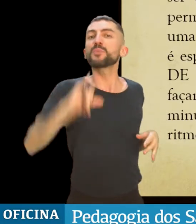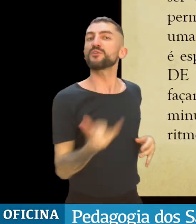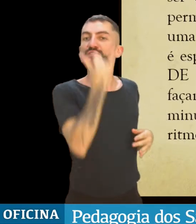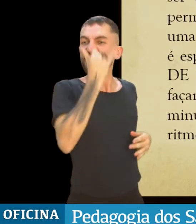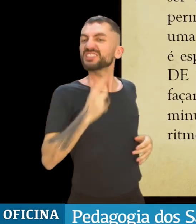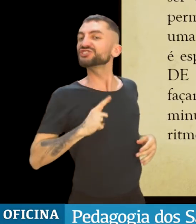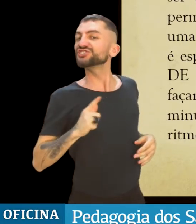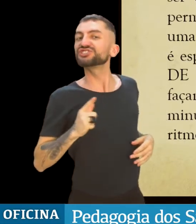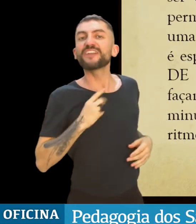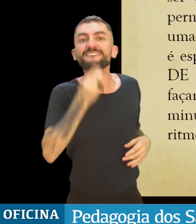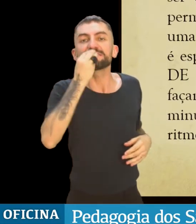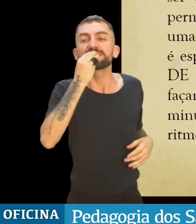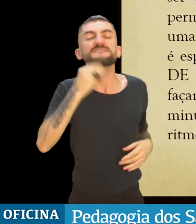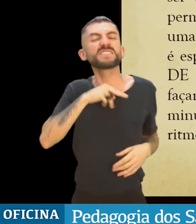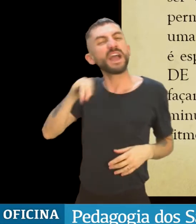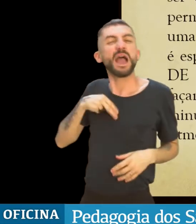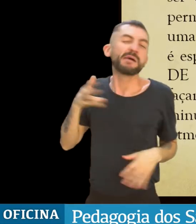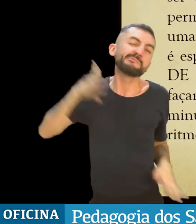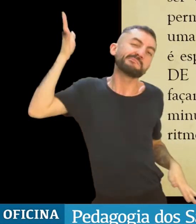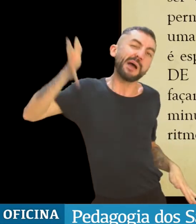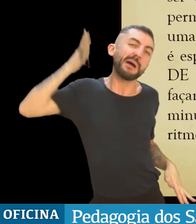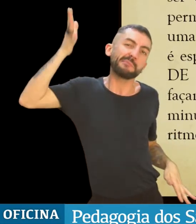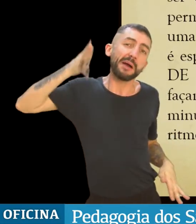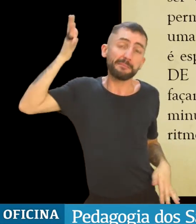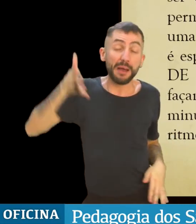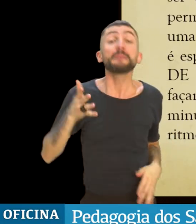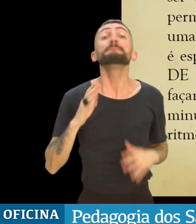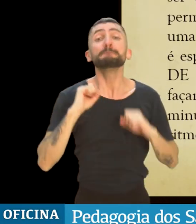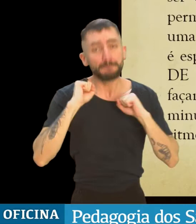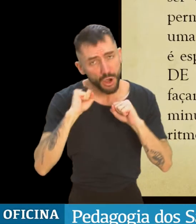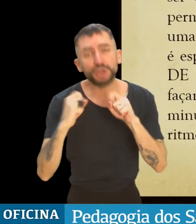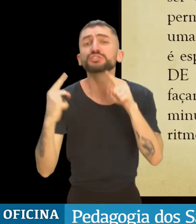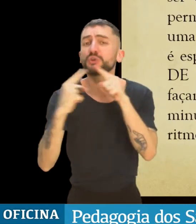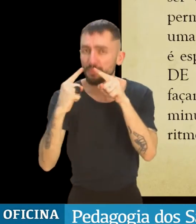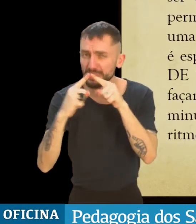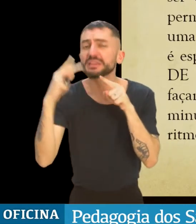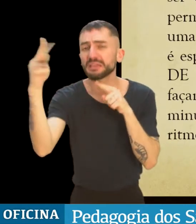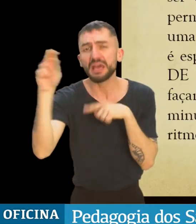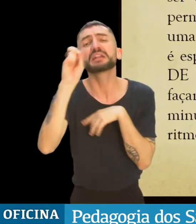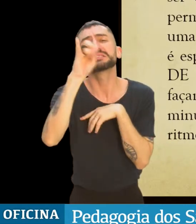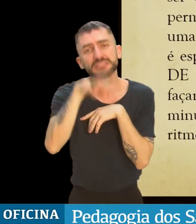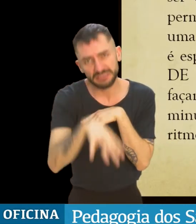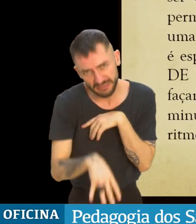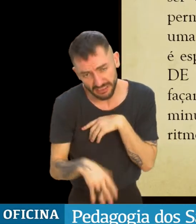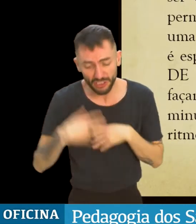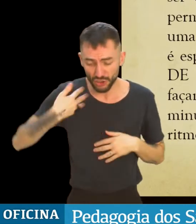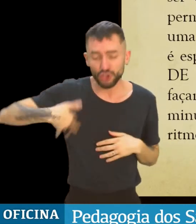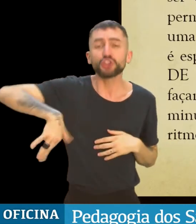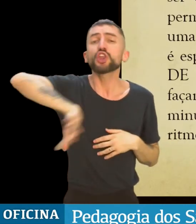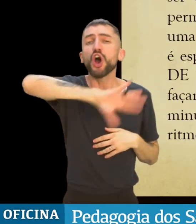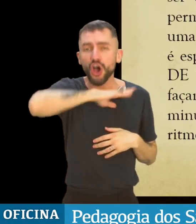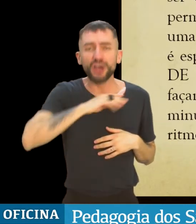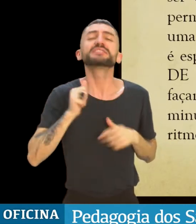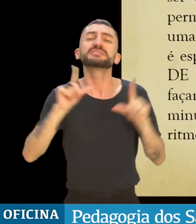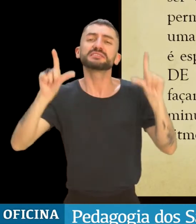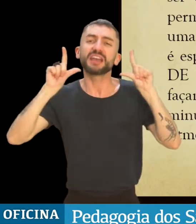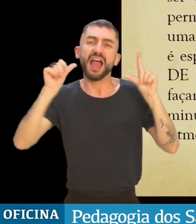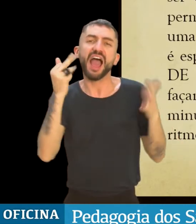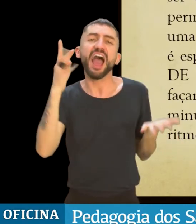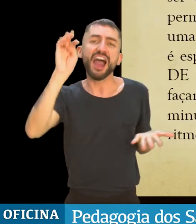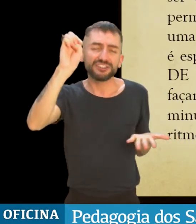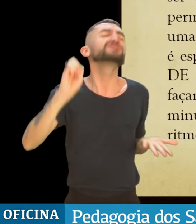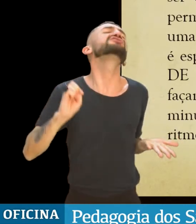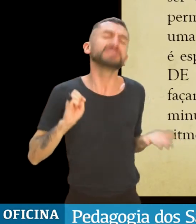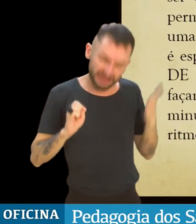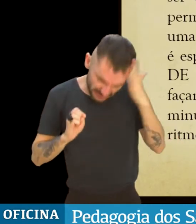apropria daquele espaço para apresentar, que pode ser uma coisa muito legítima. Nós, enquanto artistas, nós temos uma